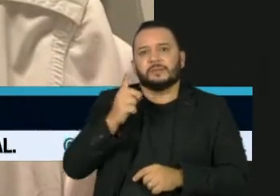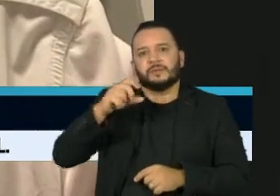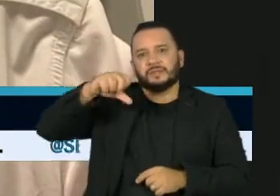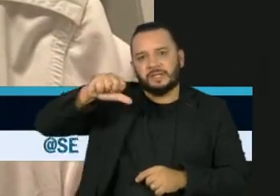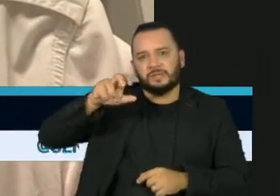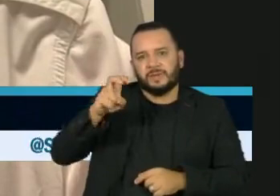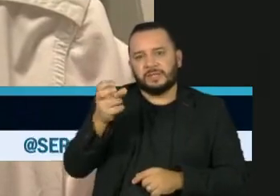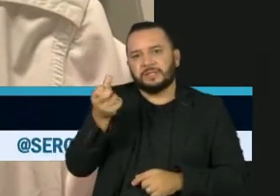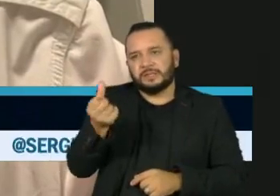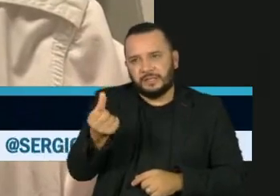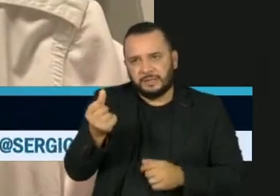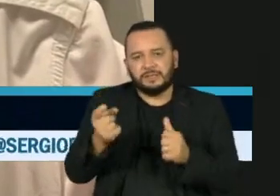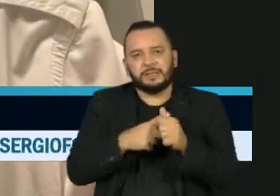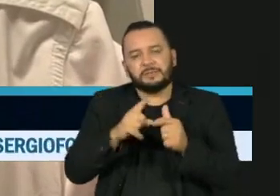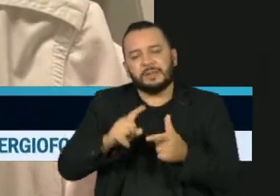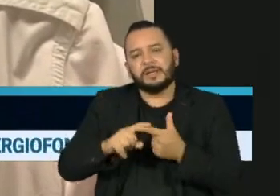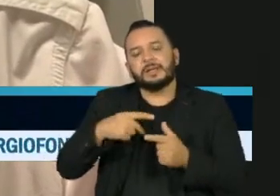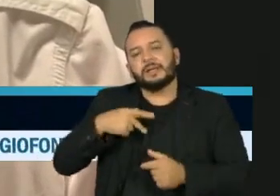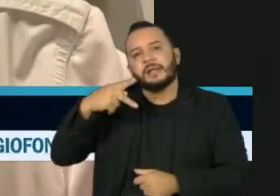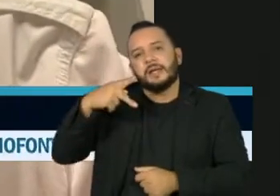a Primavera de Praga em